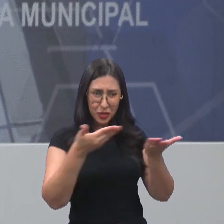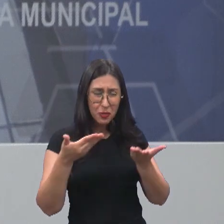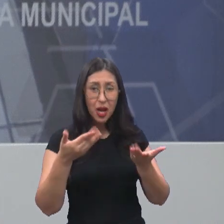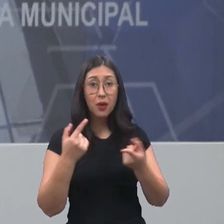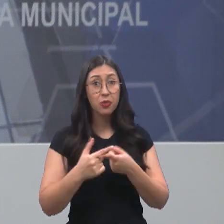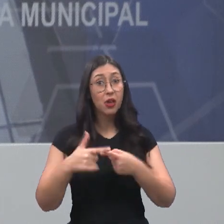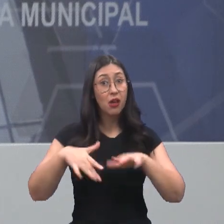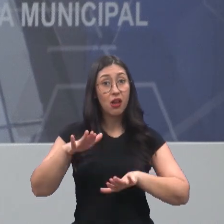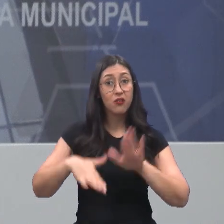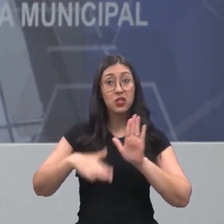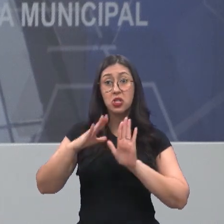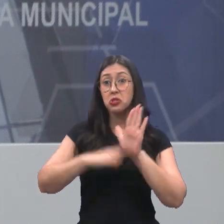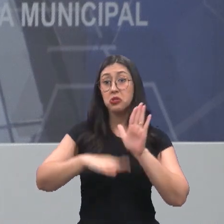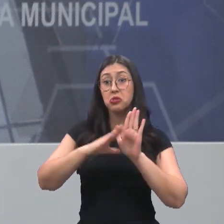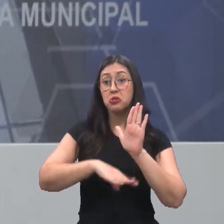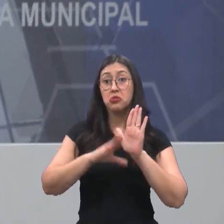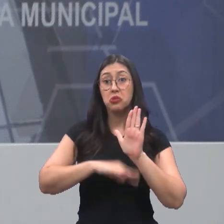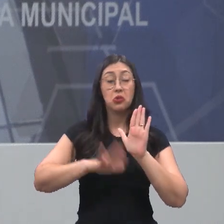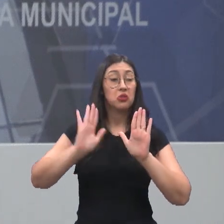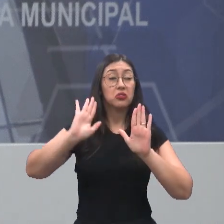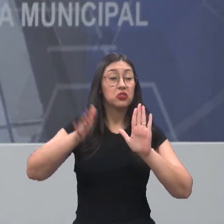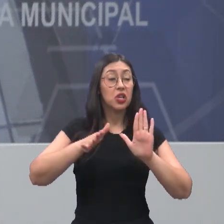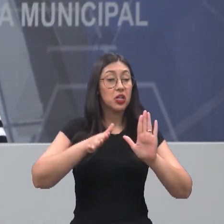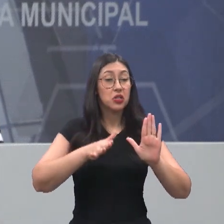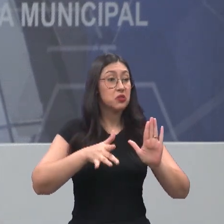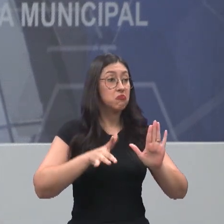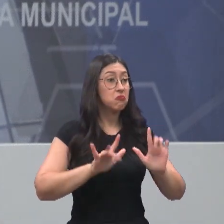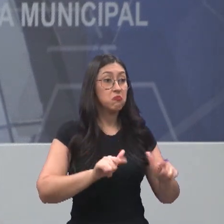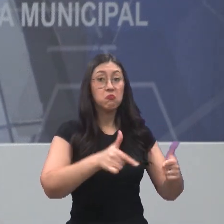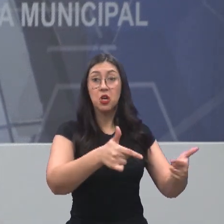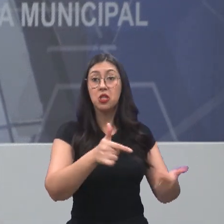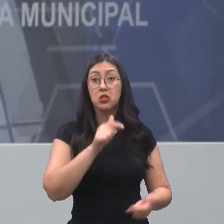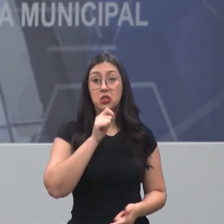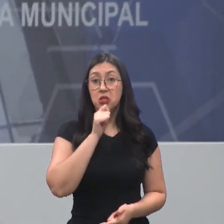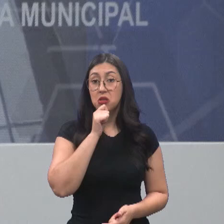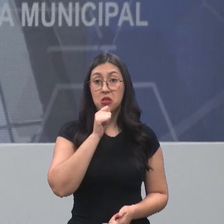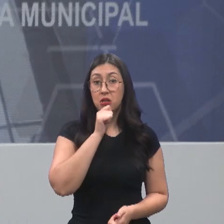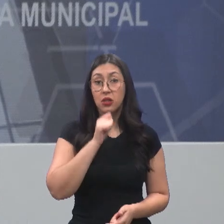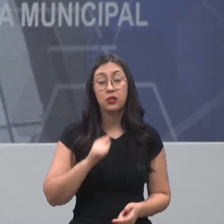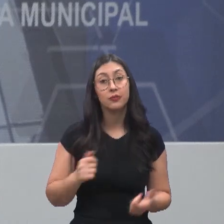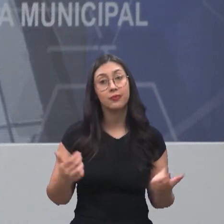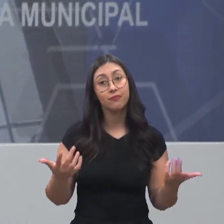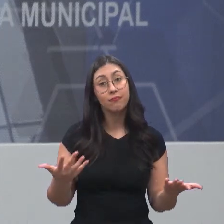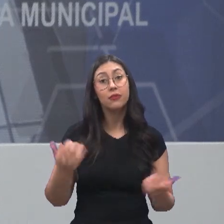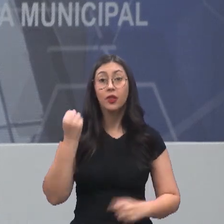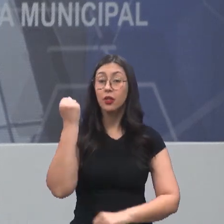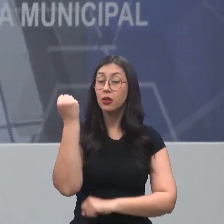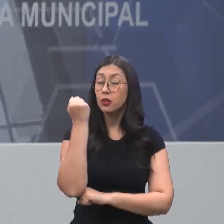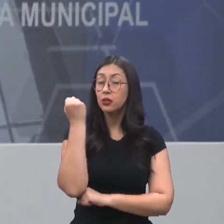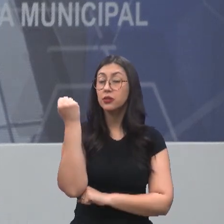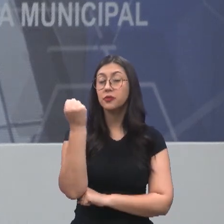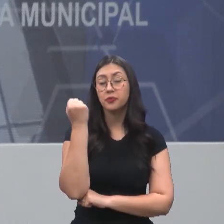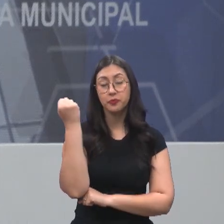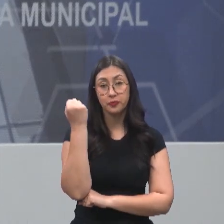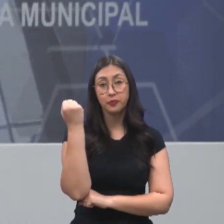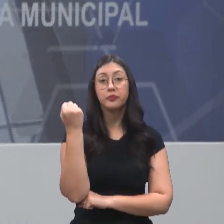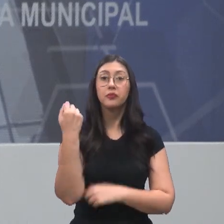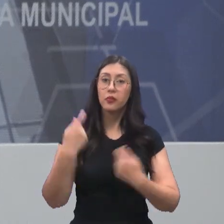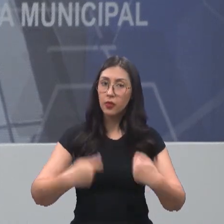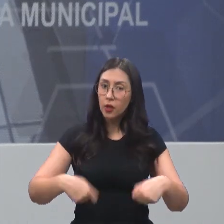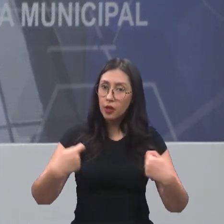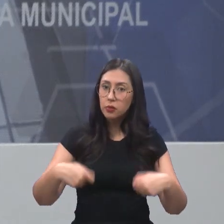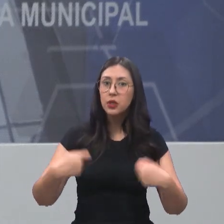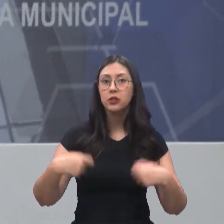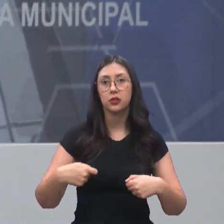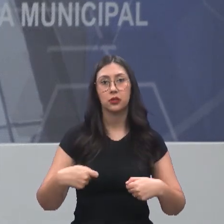dessas cirurgias, desse pedido de fisioterapia. É grave. Precisamos pensar na